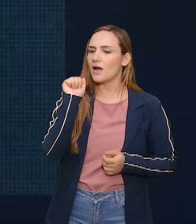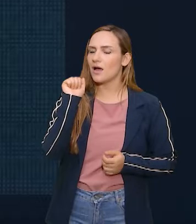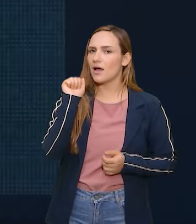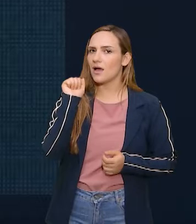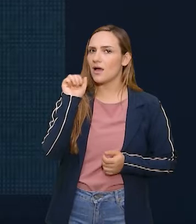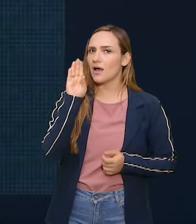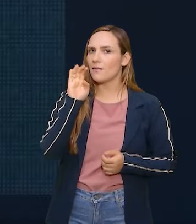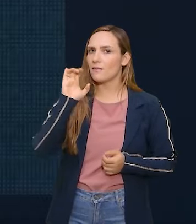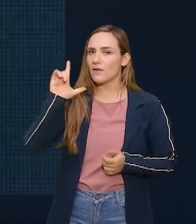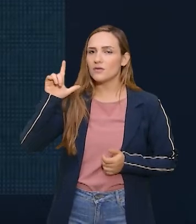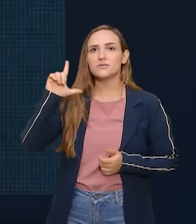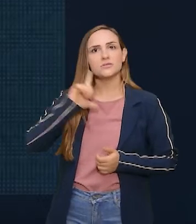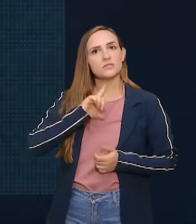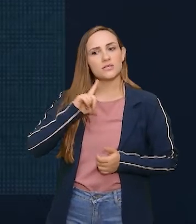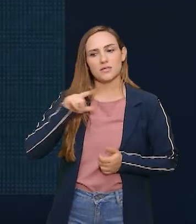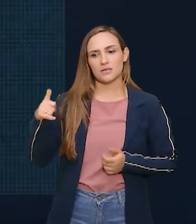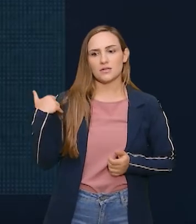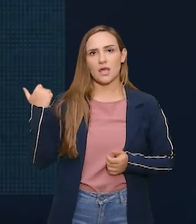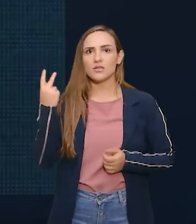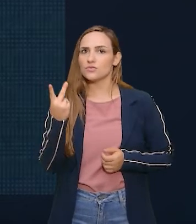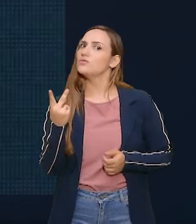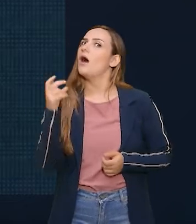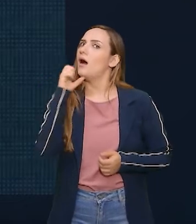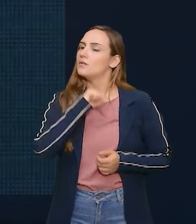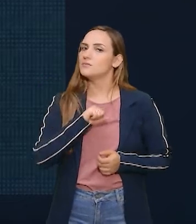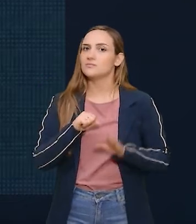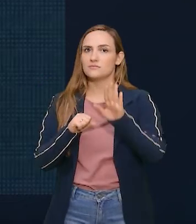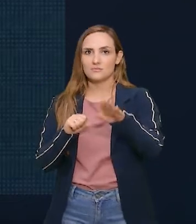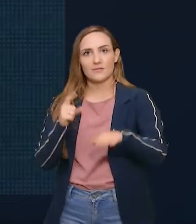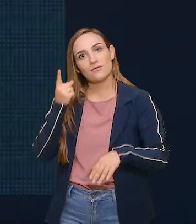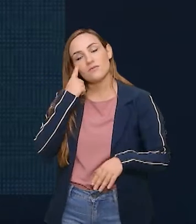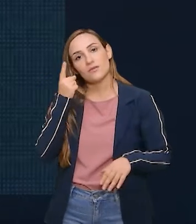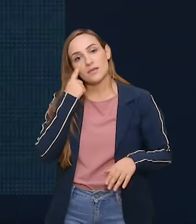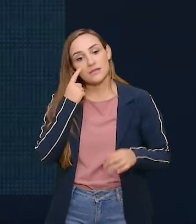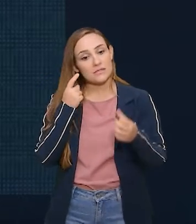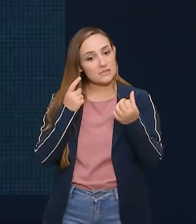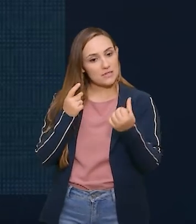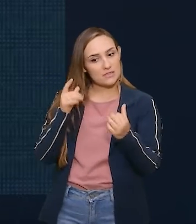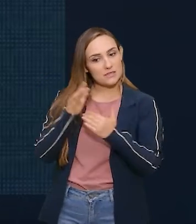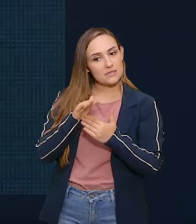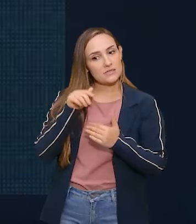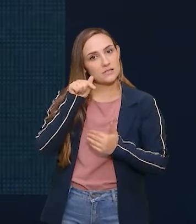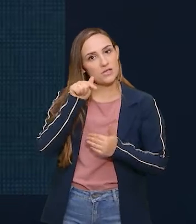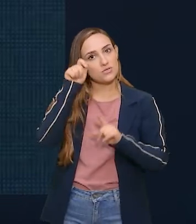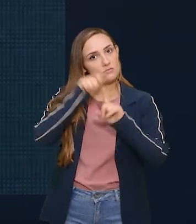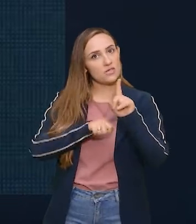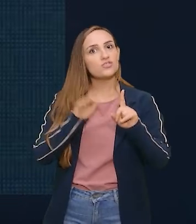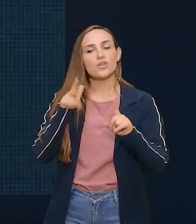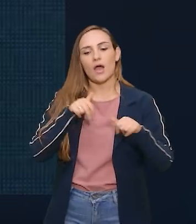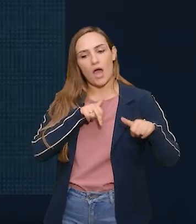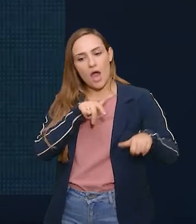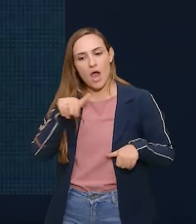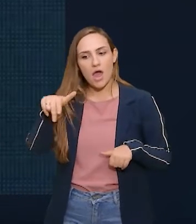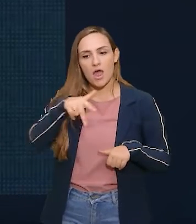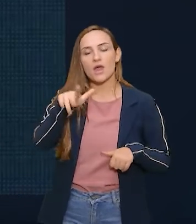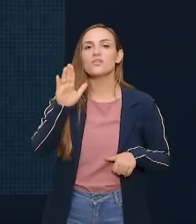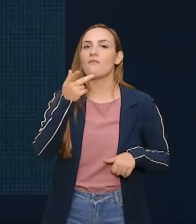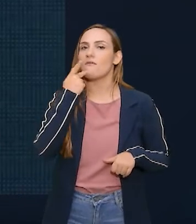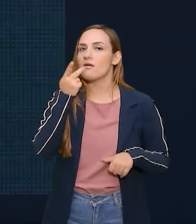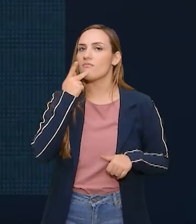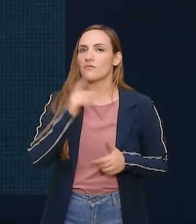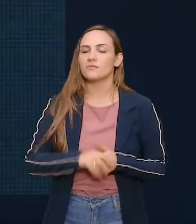aos 2? Então dá uma olhada nesse vídeo. Ela tinha de 6 para 7 meses quando começou a andar e